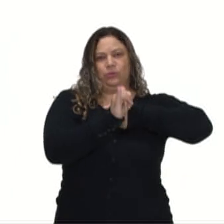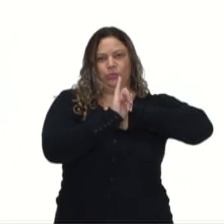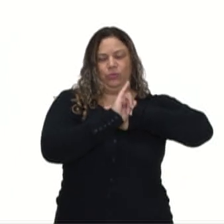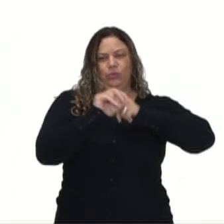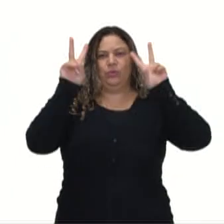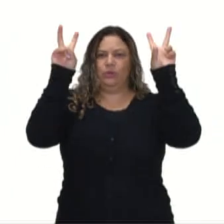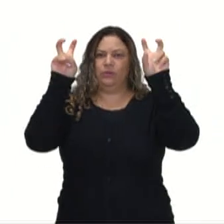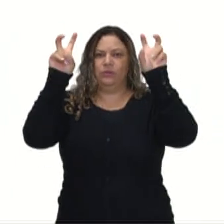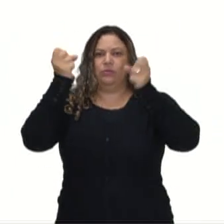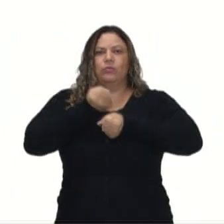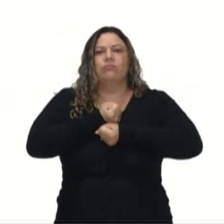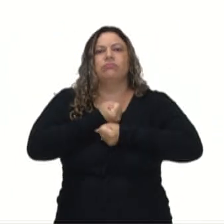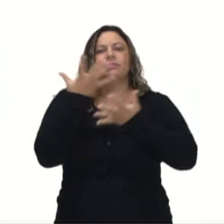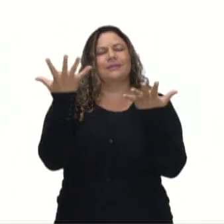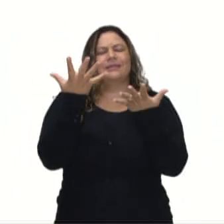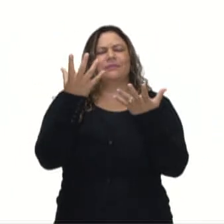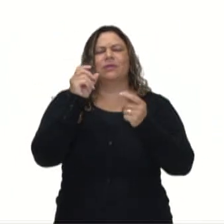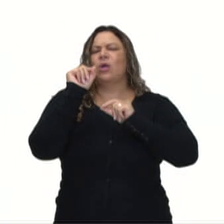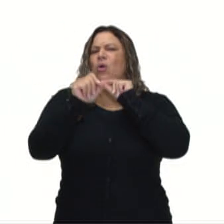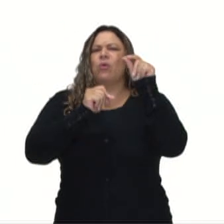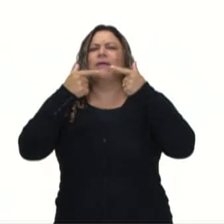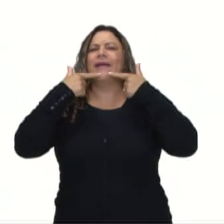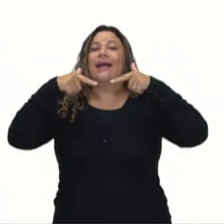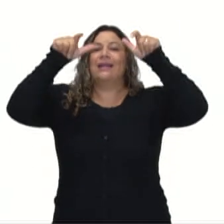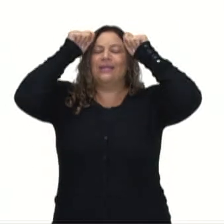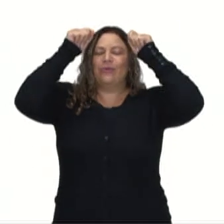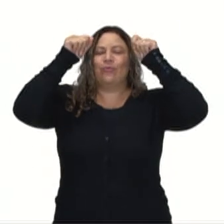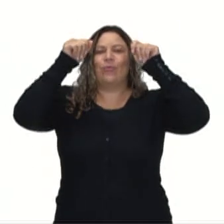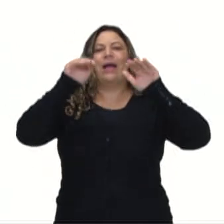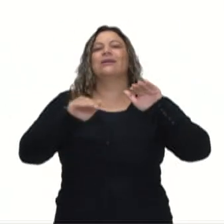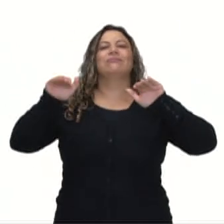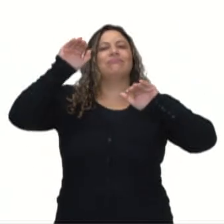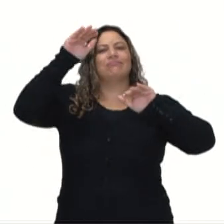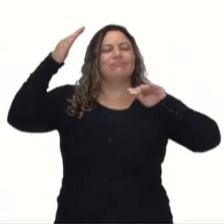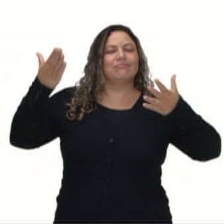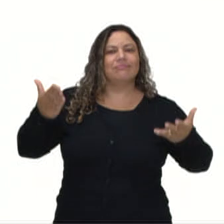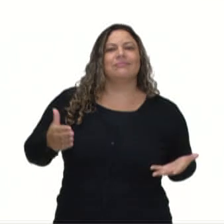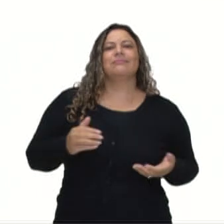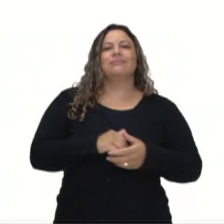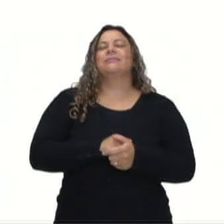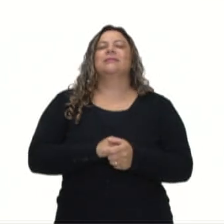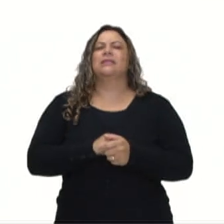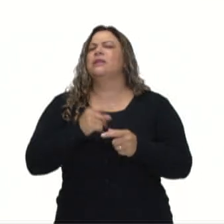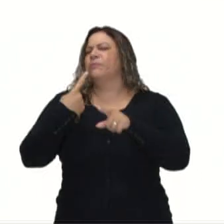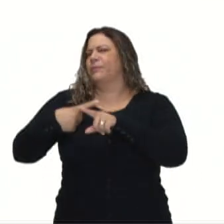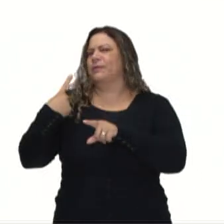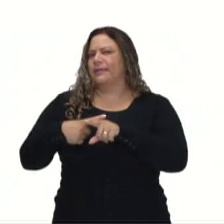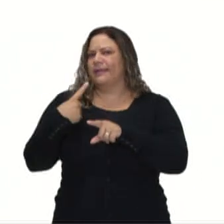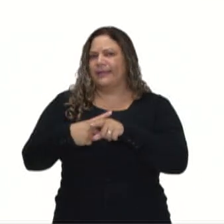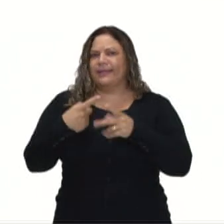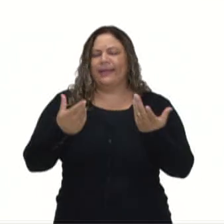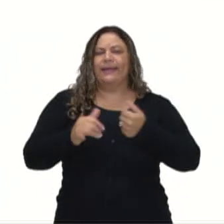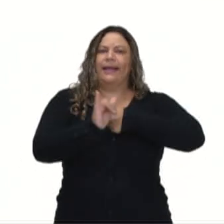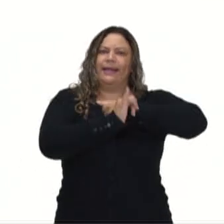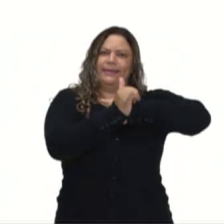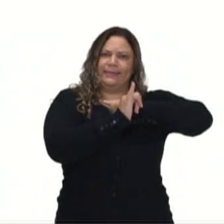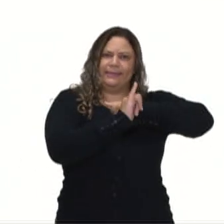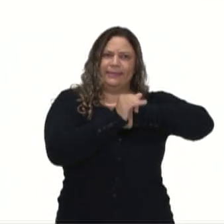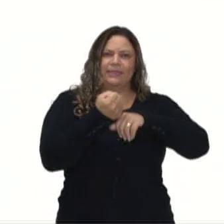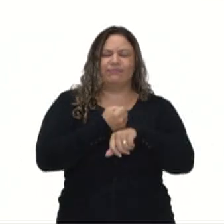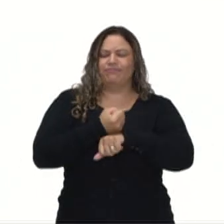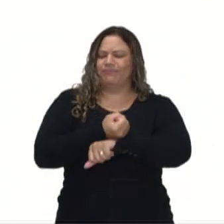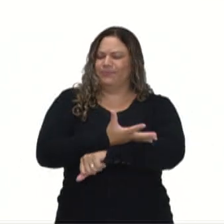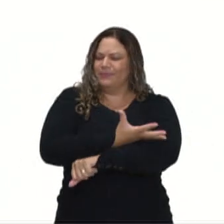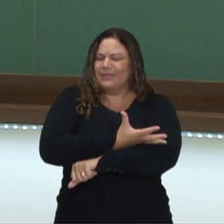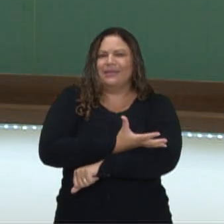da linguagem predominante e por quê? Pois bem, a função da linguagem predominante na crônica é a